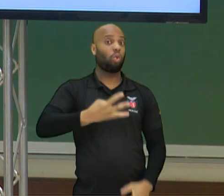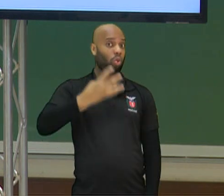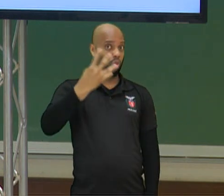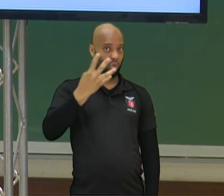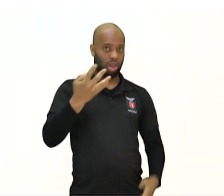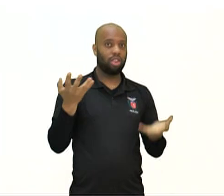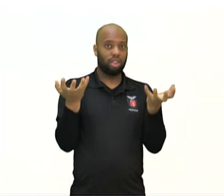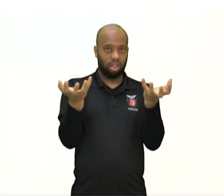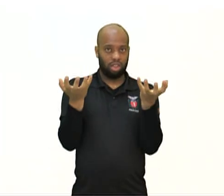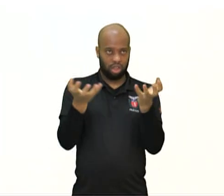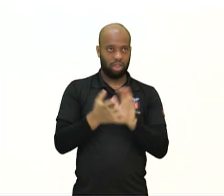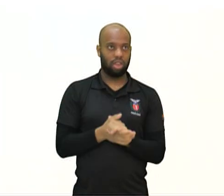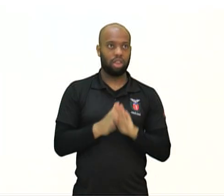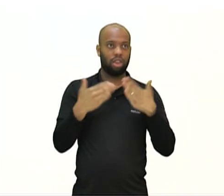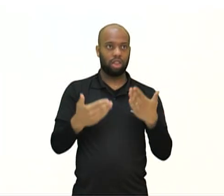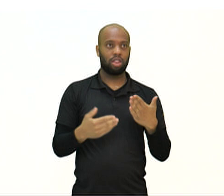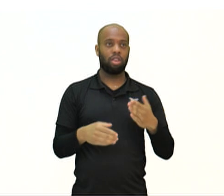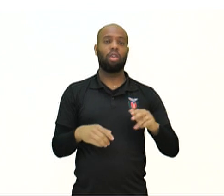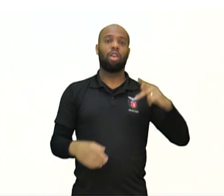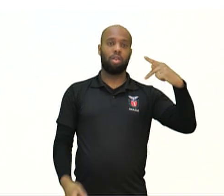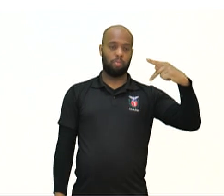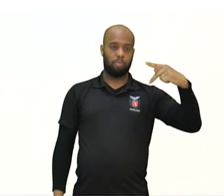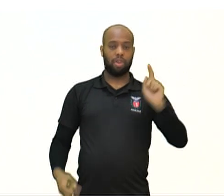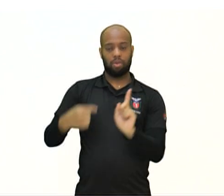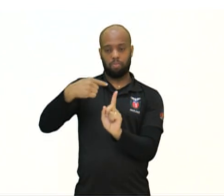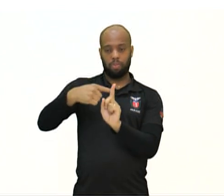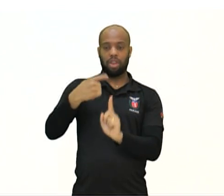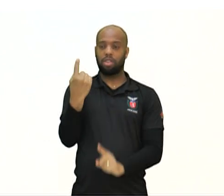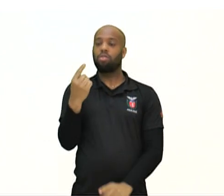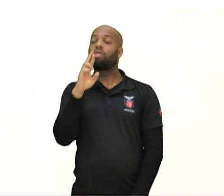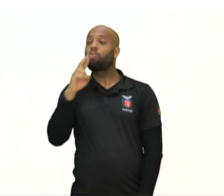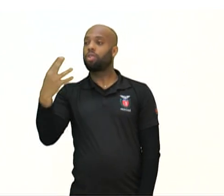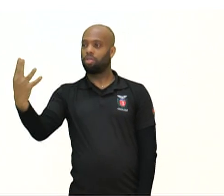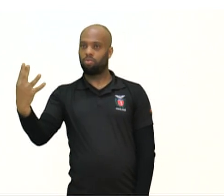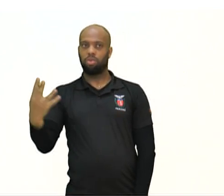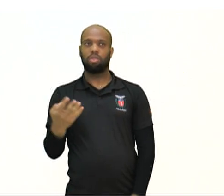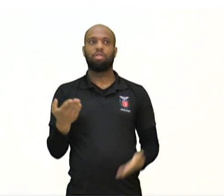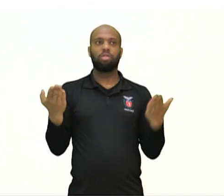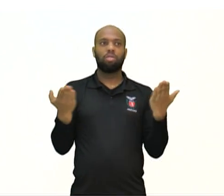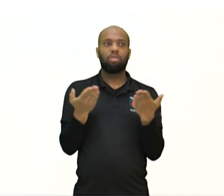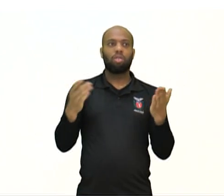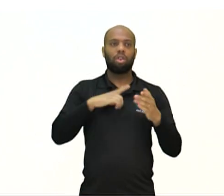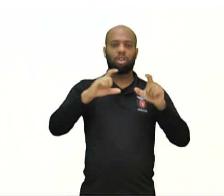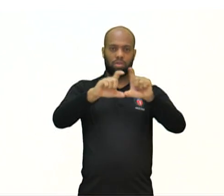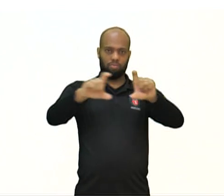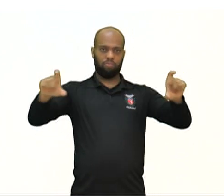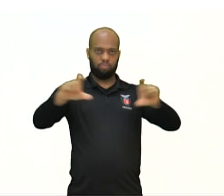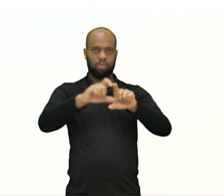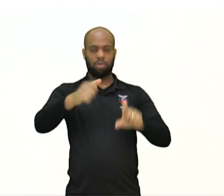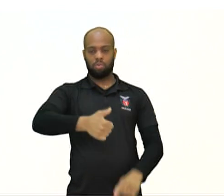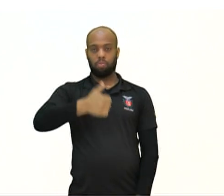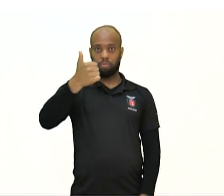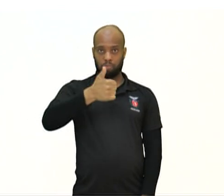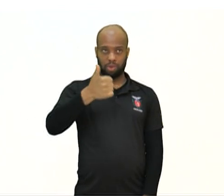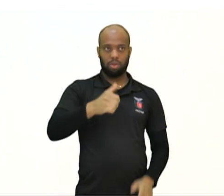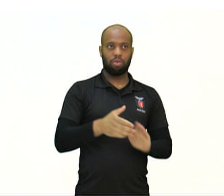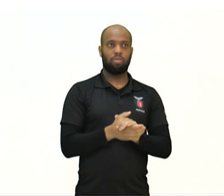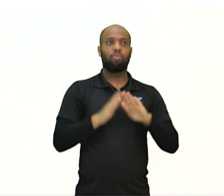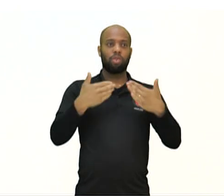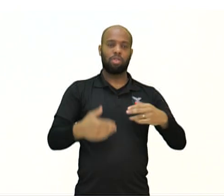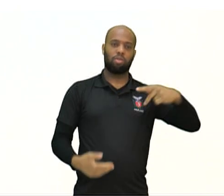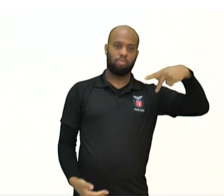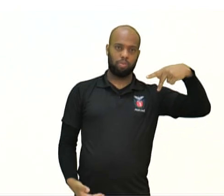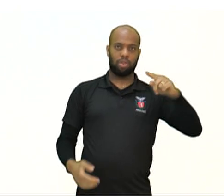posição. Então, P mais 1 é igual a 4. Resultou numa equaçãozinha do primeiro grau. P mais 1